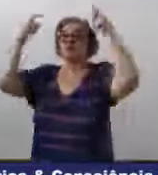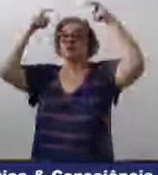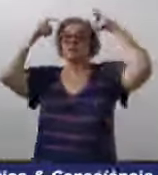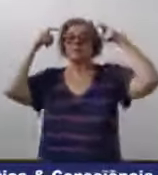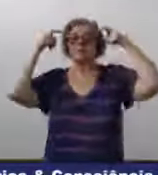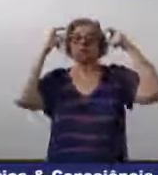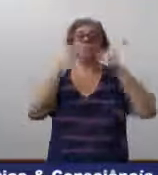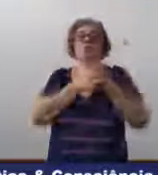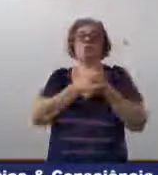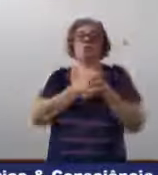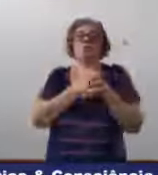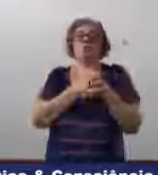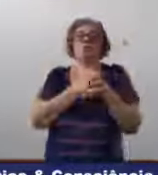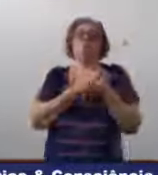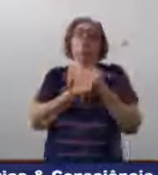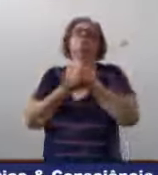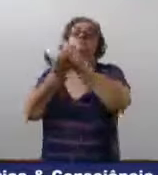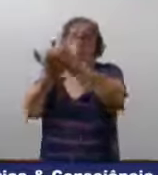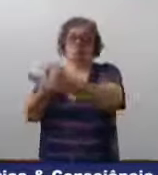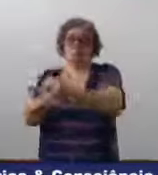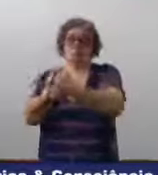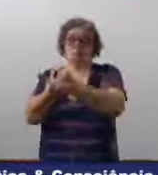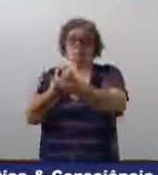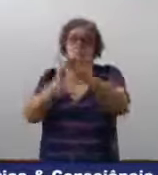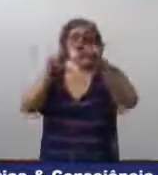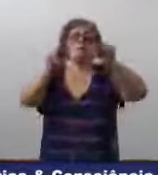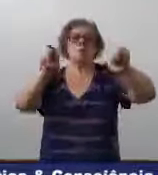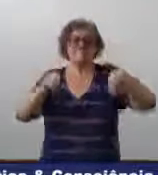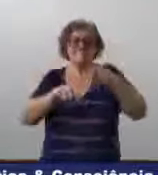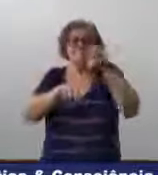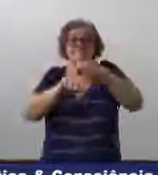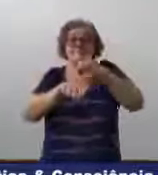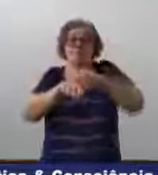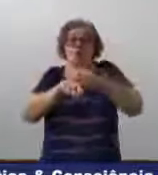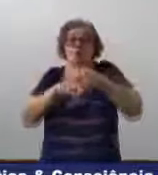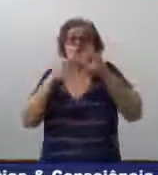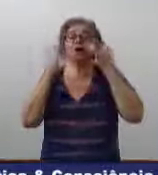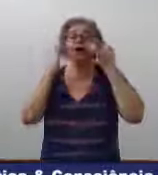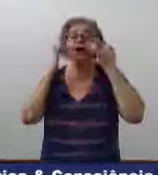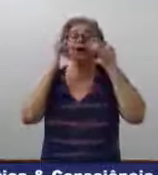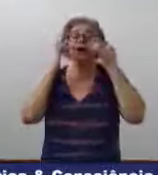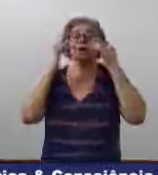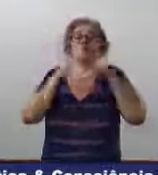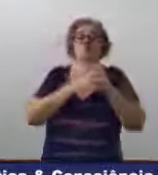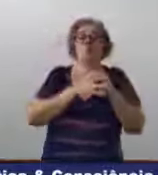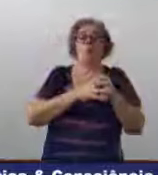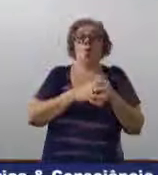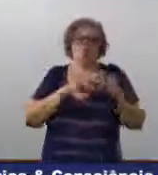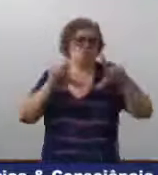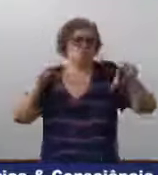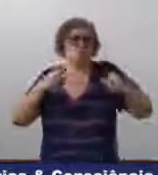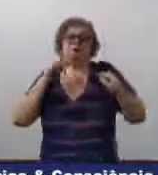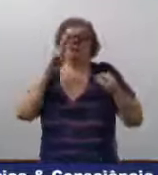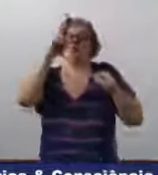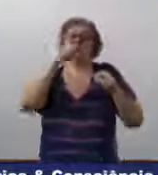coroa. Ele havia entregue um bloco de ouro maciço para o artesão confeccionar a